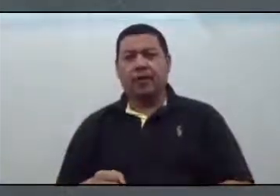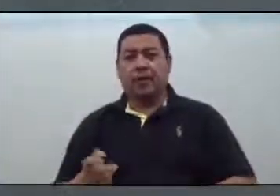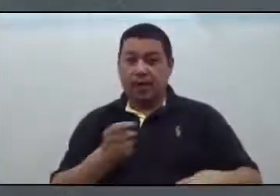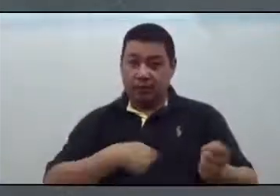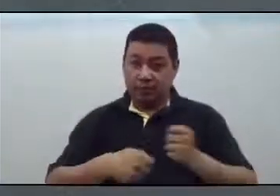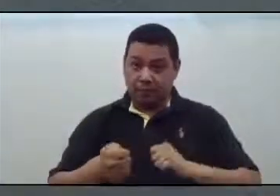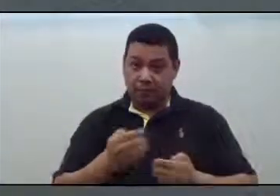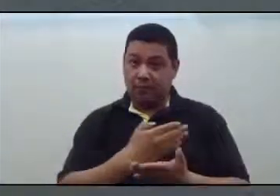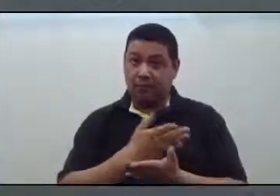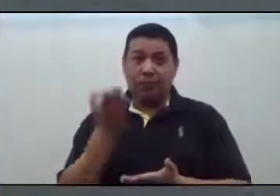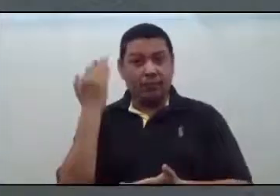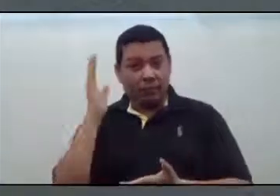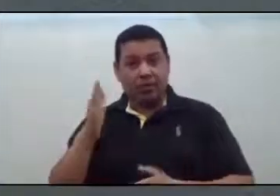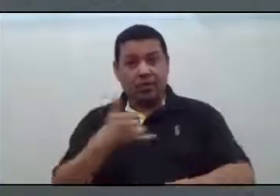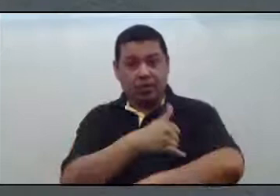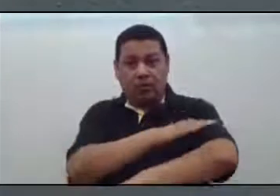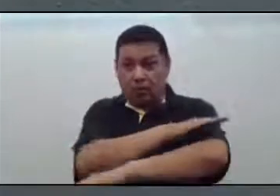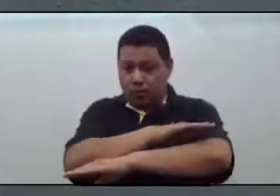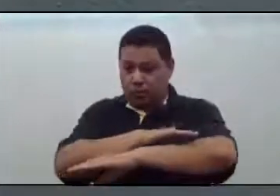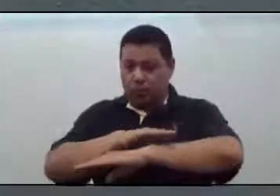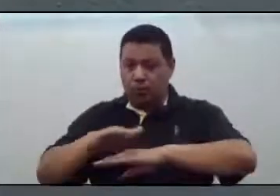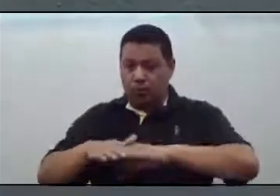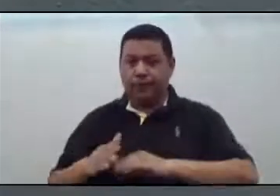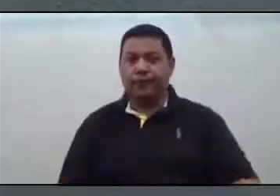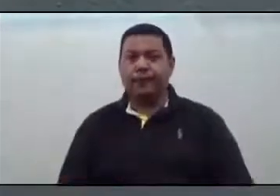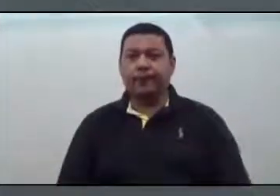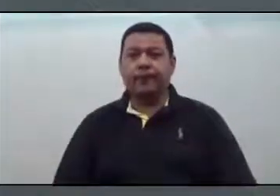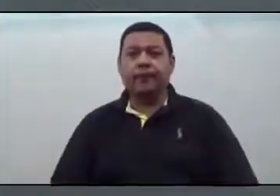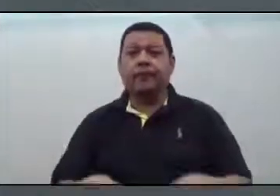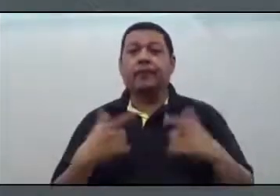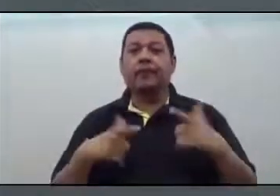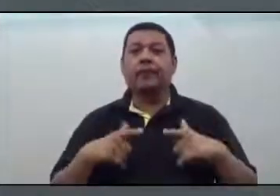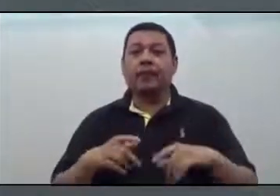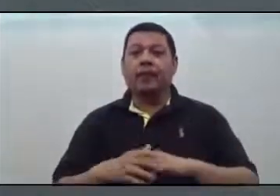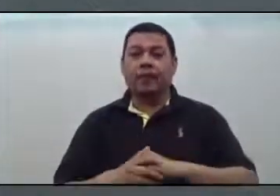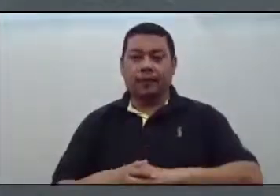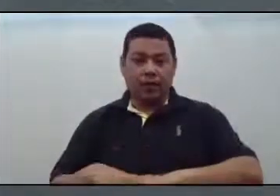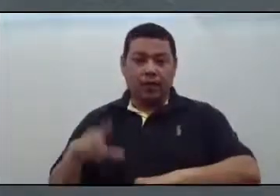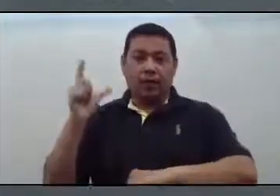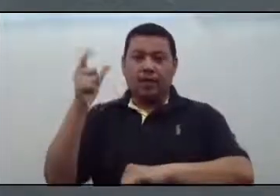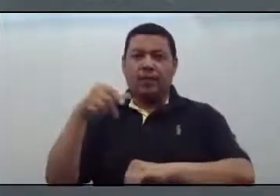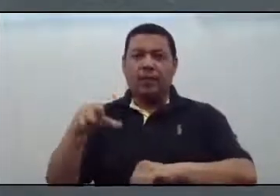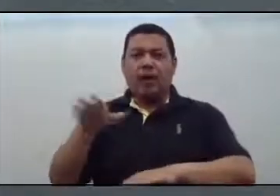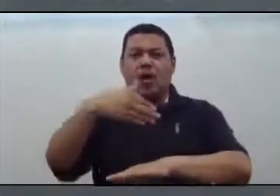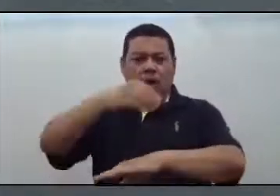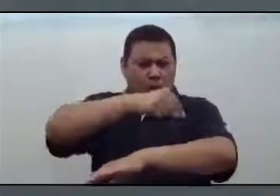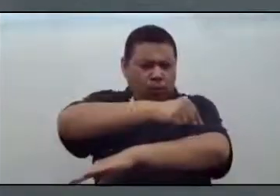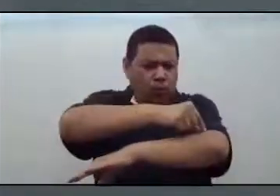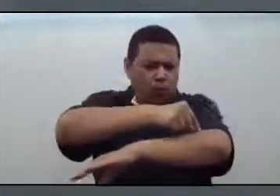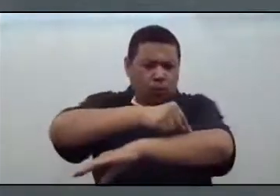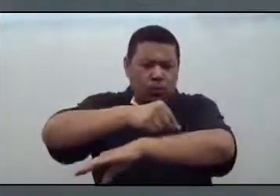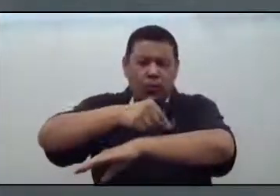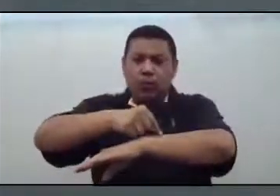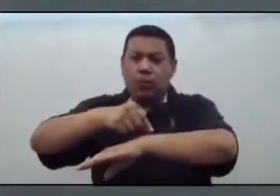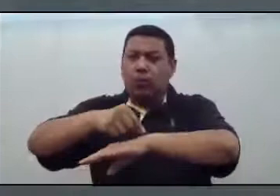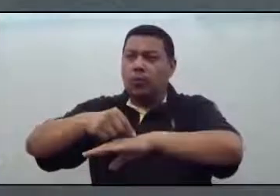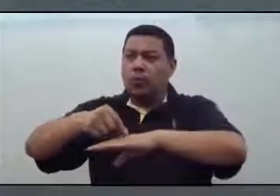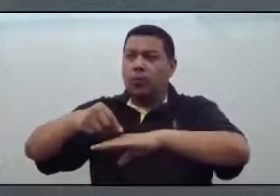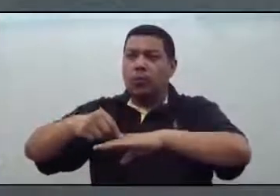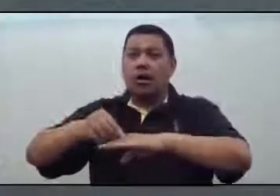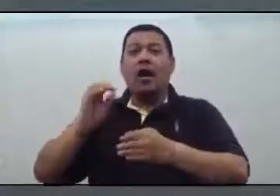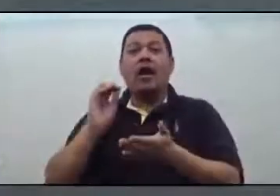tem alguns locais que a hora que passou a faixa de sinalização no meio da rua, vereador Corá, faltou rua do outro